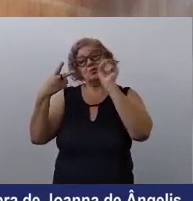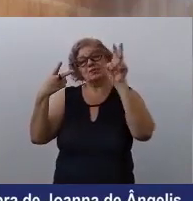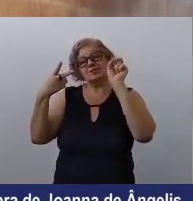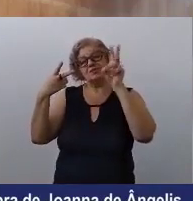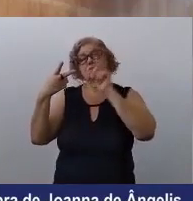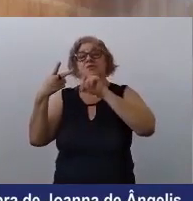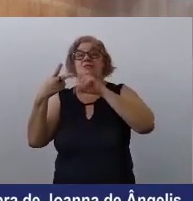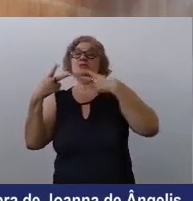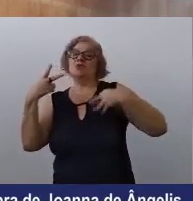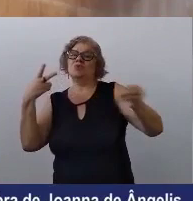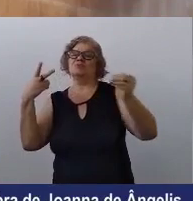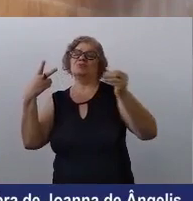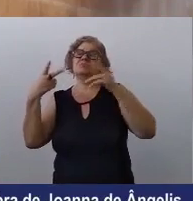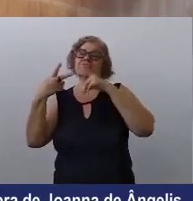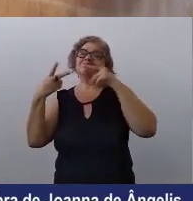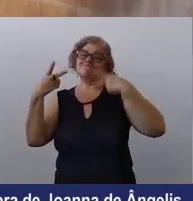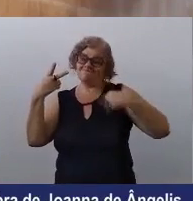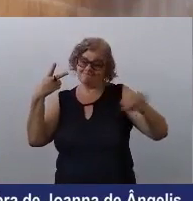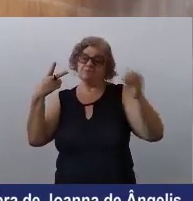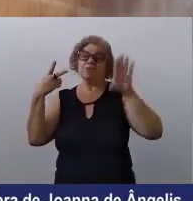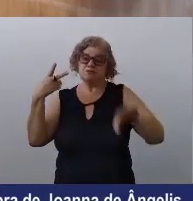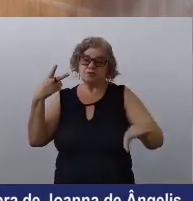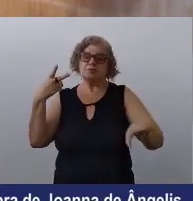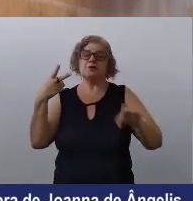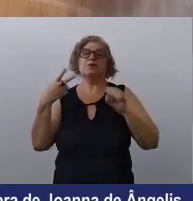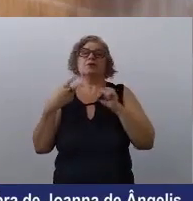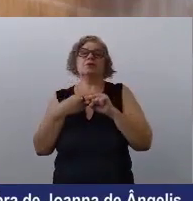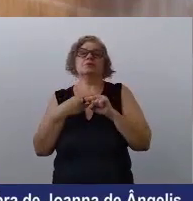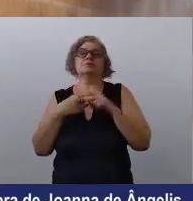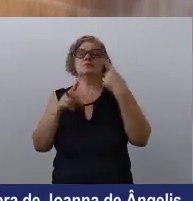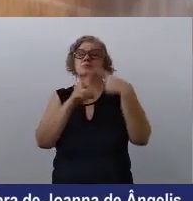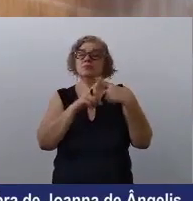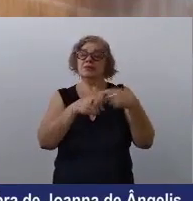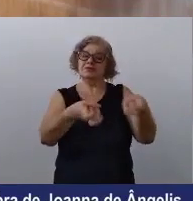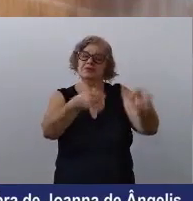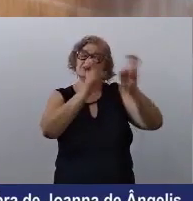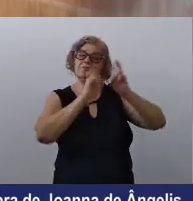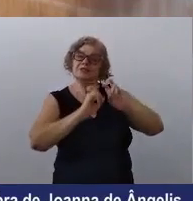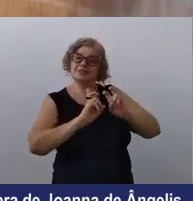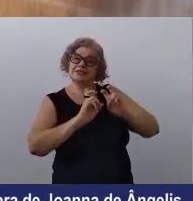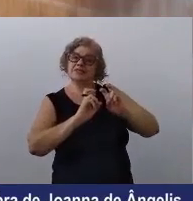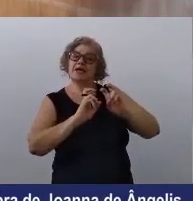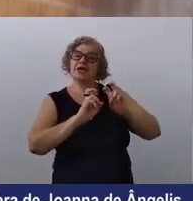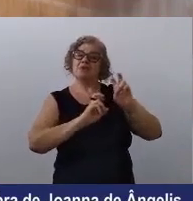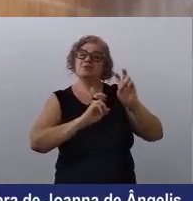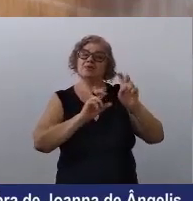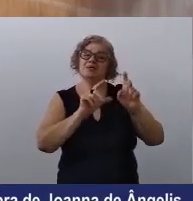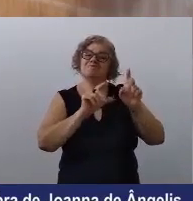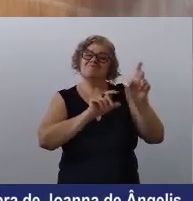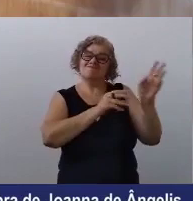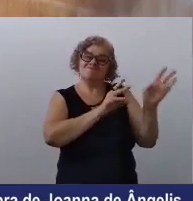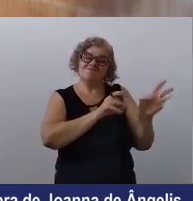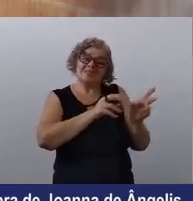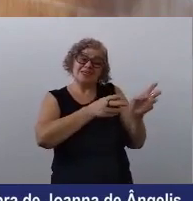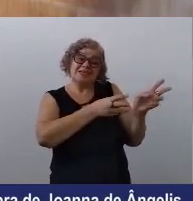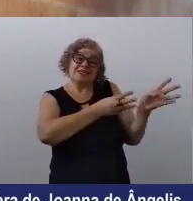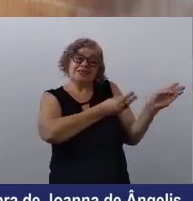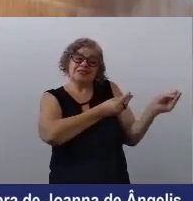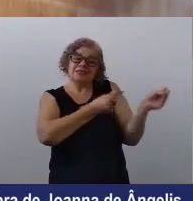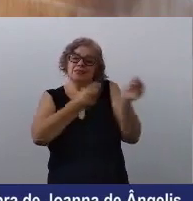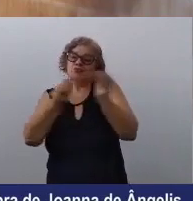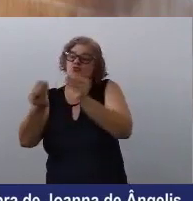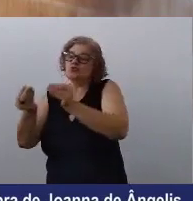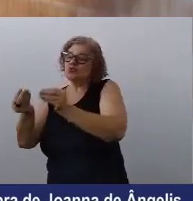muito especial com o teu filho caçula, porque percebe que aos poucos ele começa a